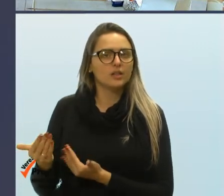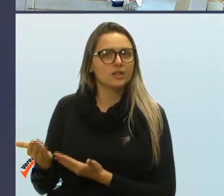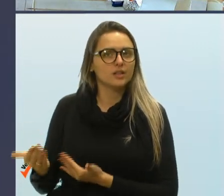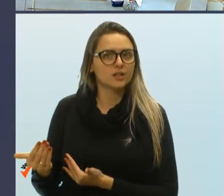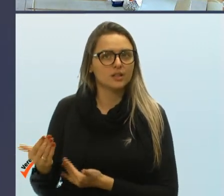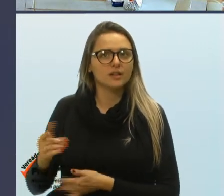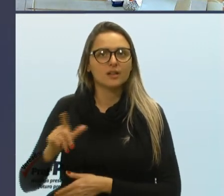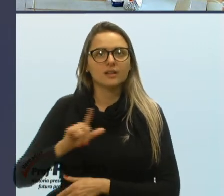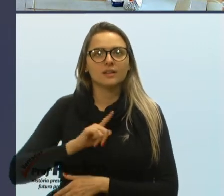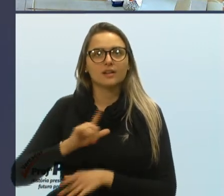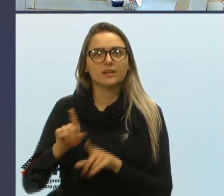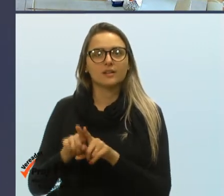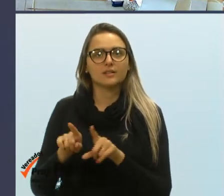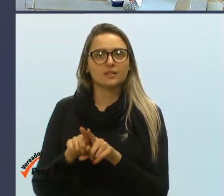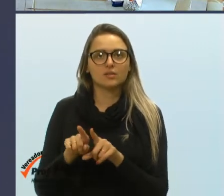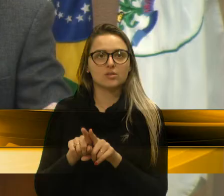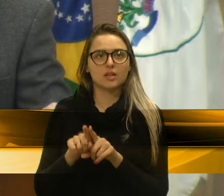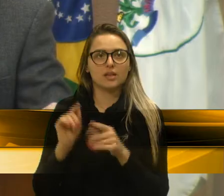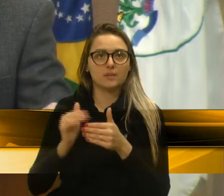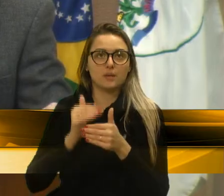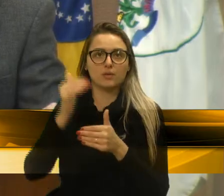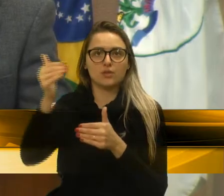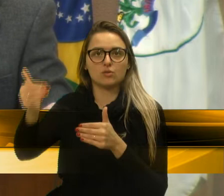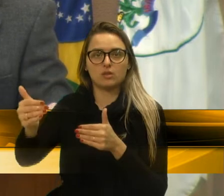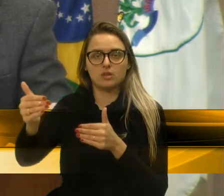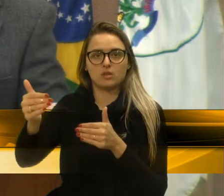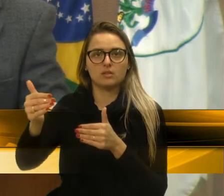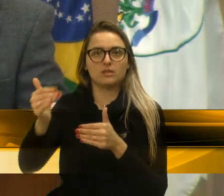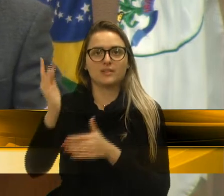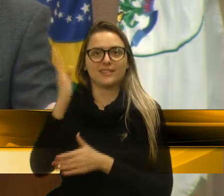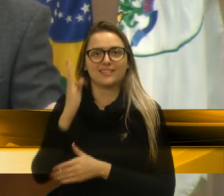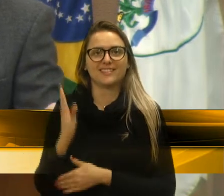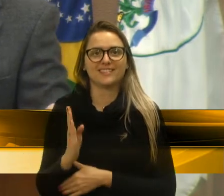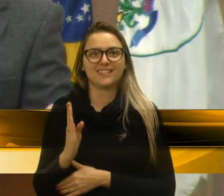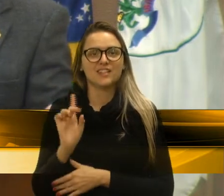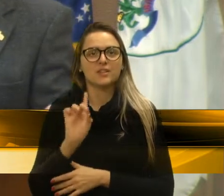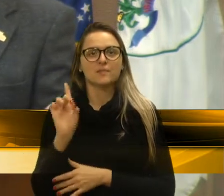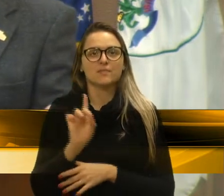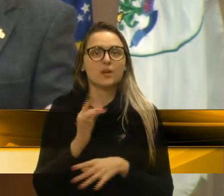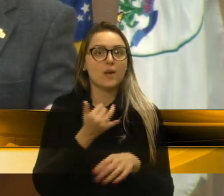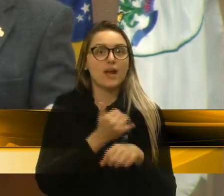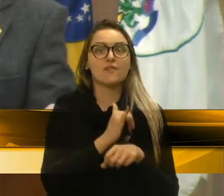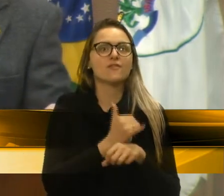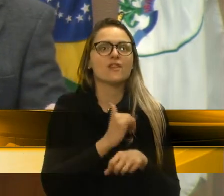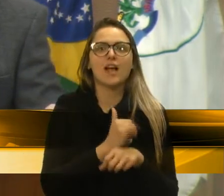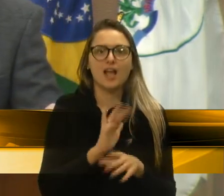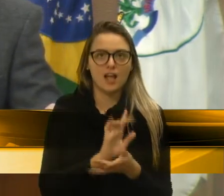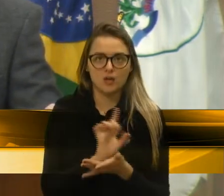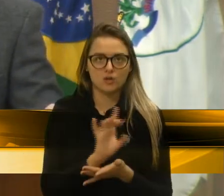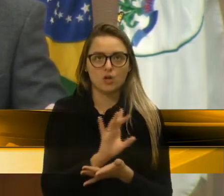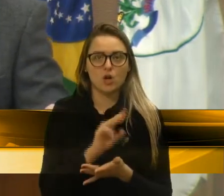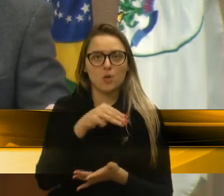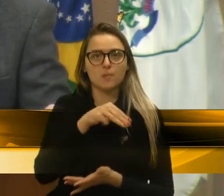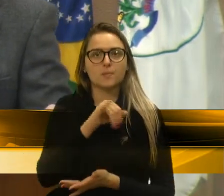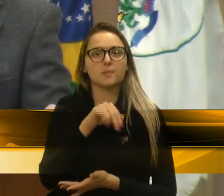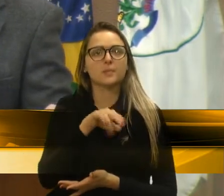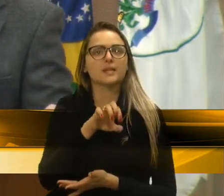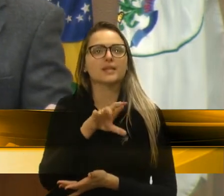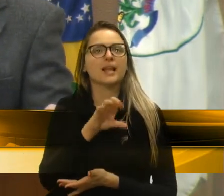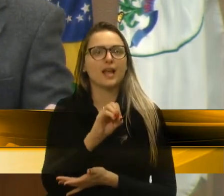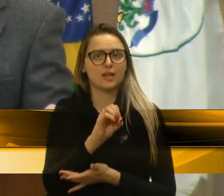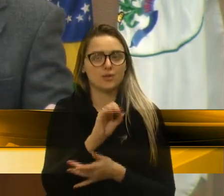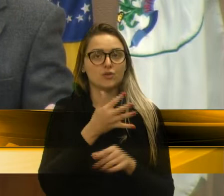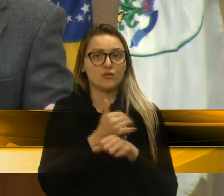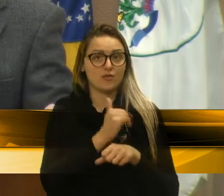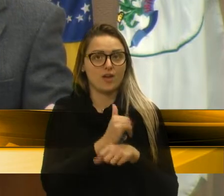indo morar fora do Brasil. Não é minério de ferro, porque isto um dia termina,